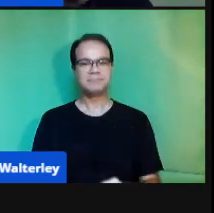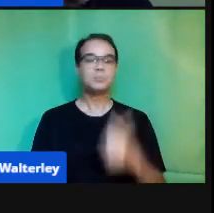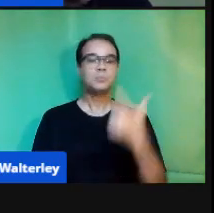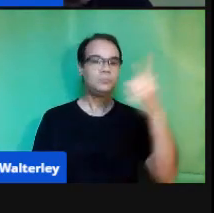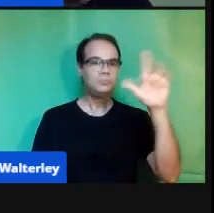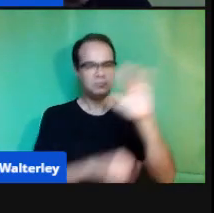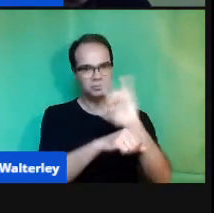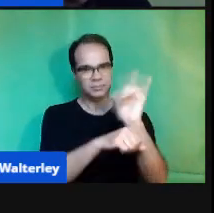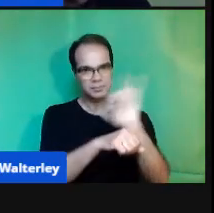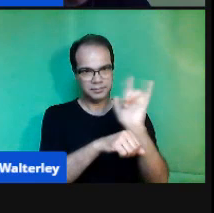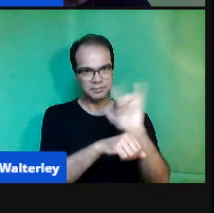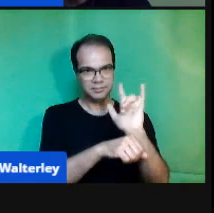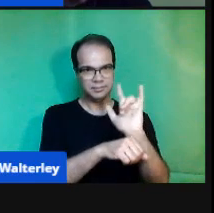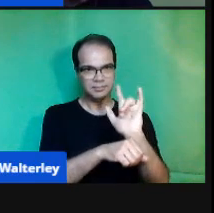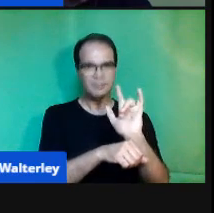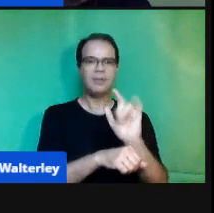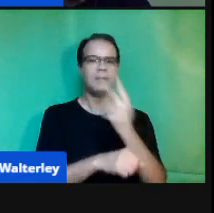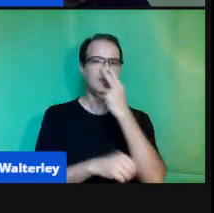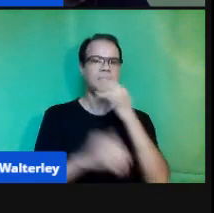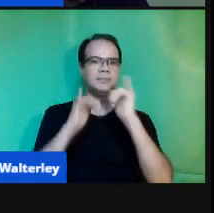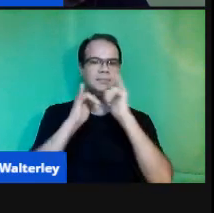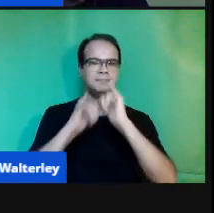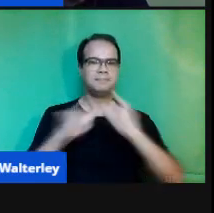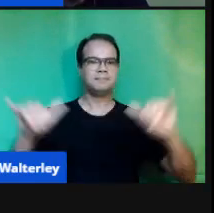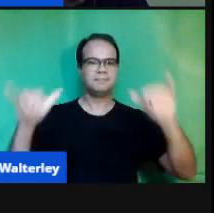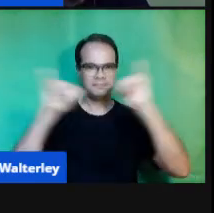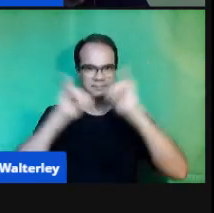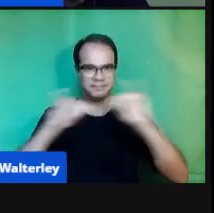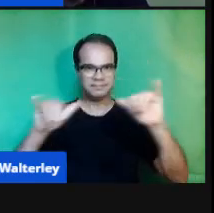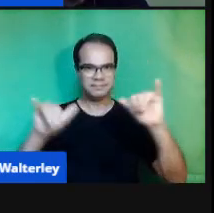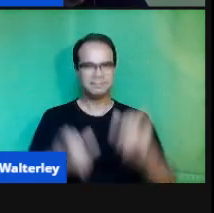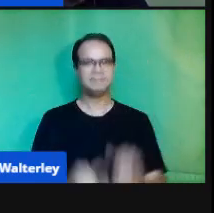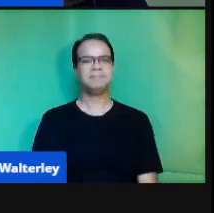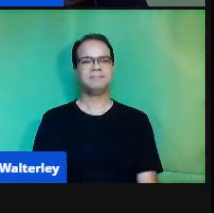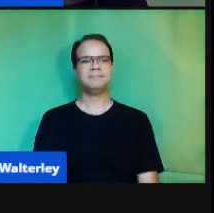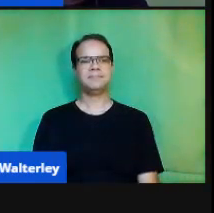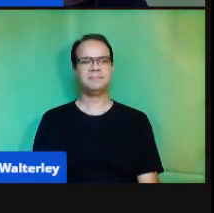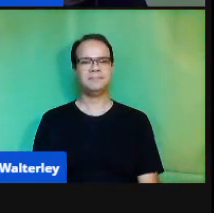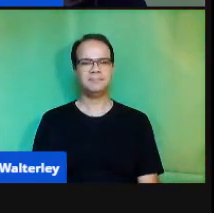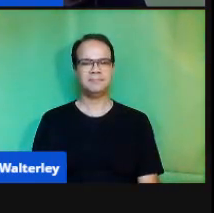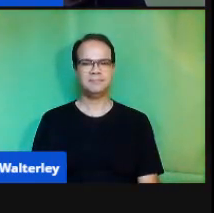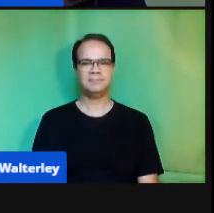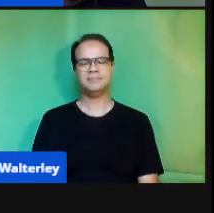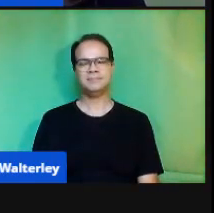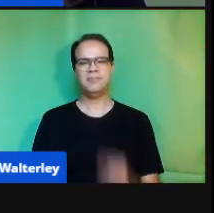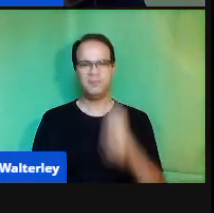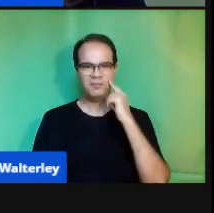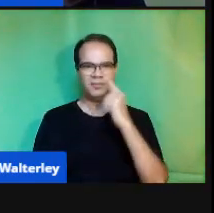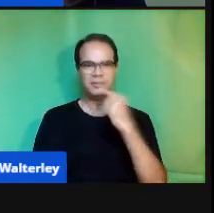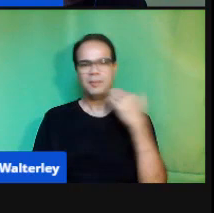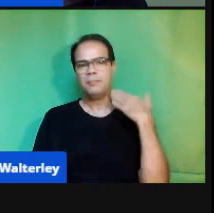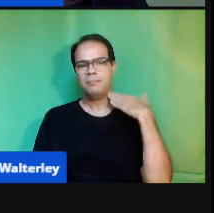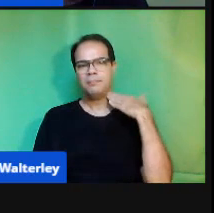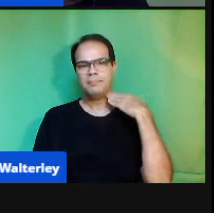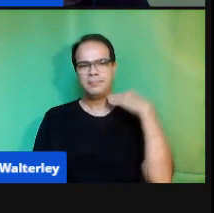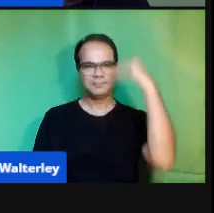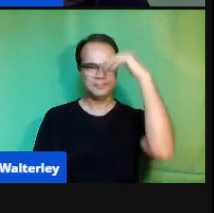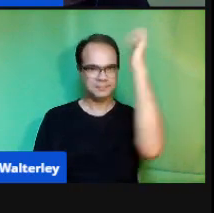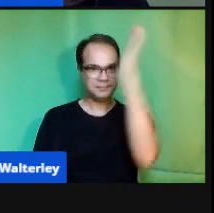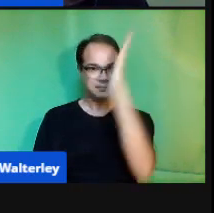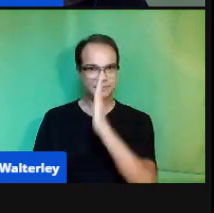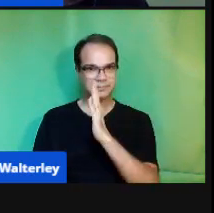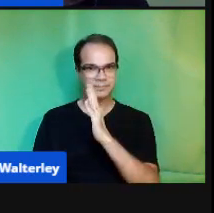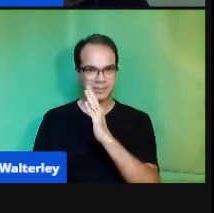uma publicidade ao mesmo tempo. Olha como que a publicidade se aproveita da linguagem do documentário. Hoje, tanto